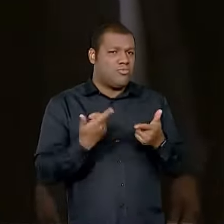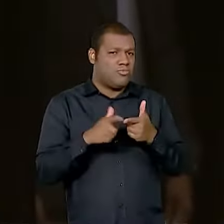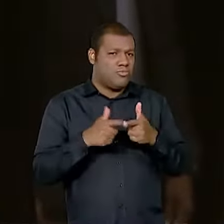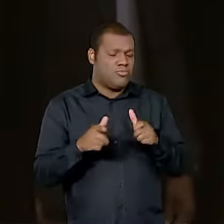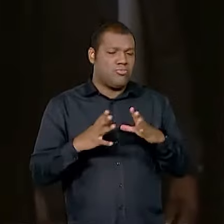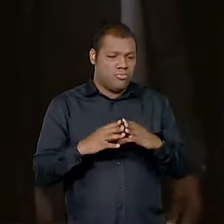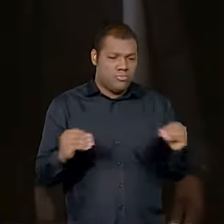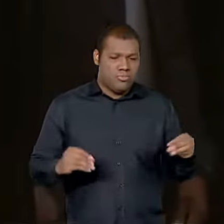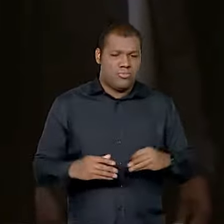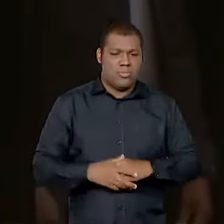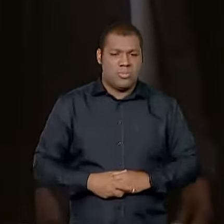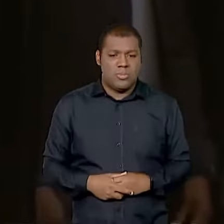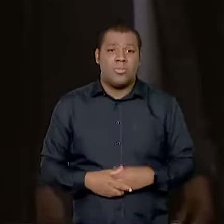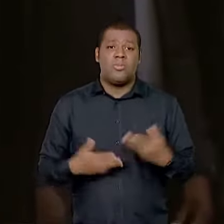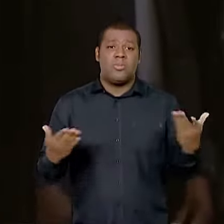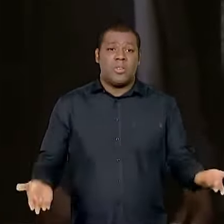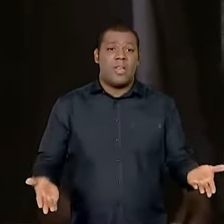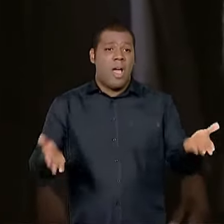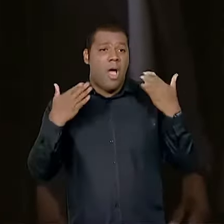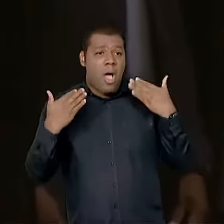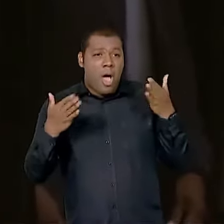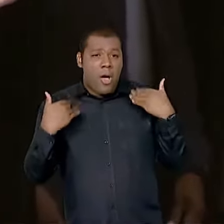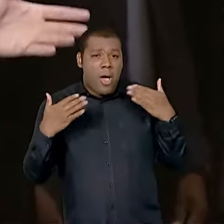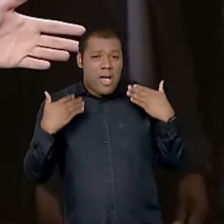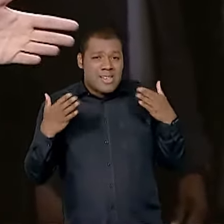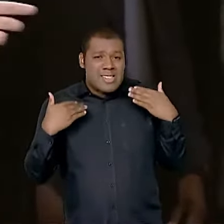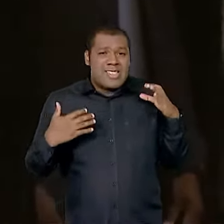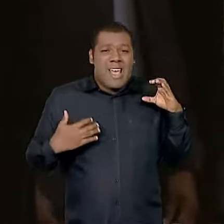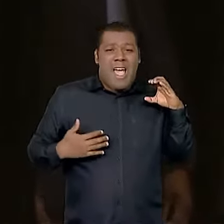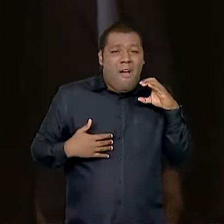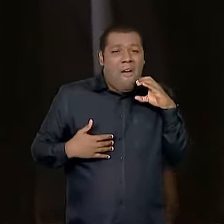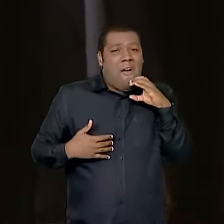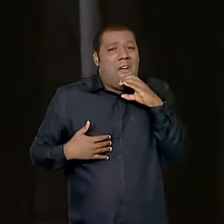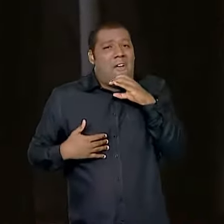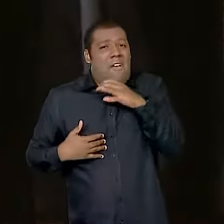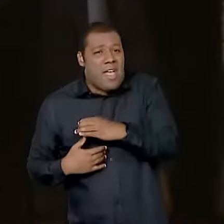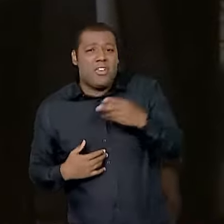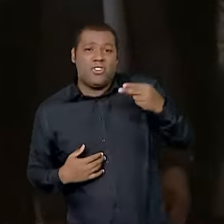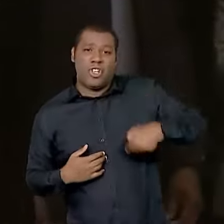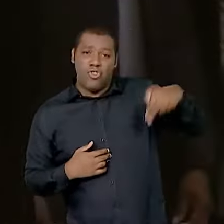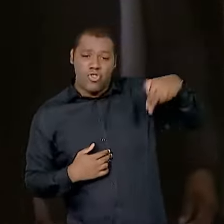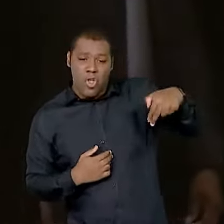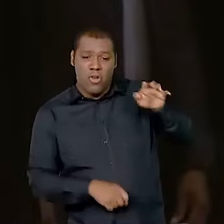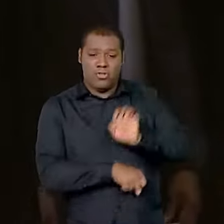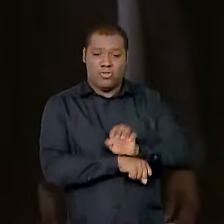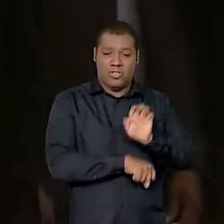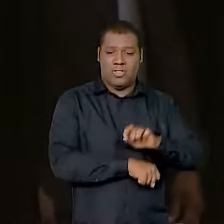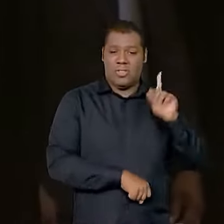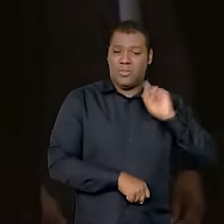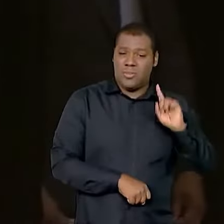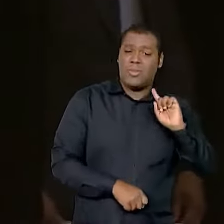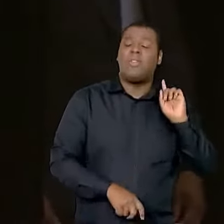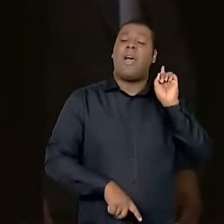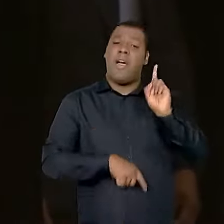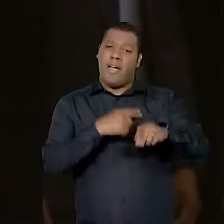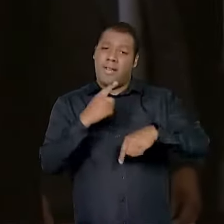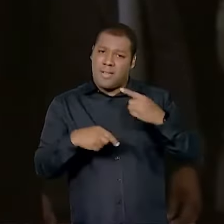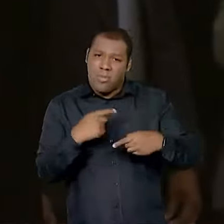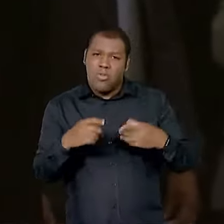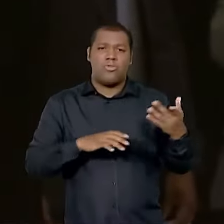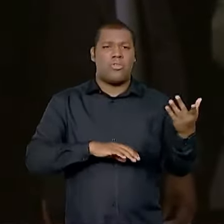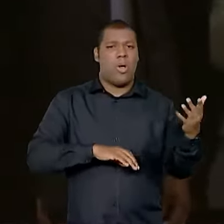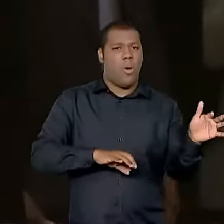circunstâncias, por exemplo, da seca no Norte de Minas, no Vale do Jequitinhonha, na região noroeste. Bons anúncios virão para poder mitigar